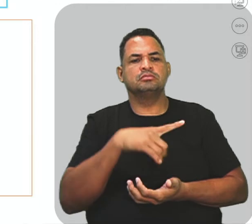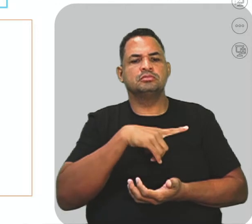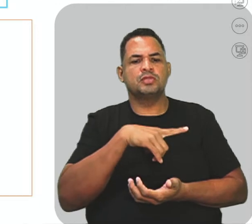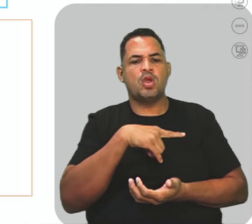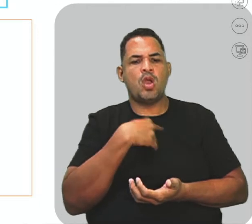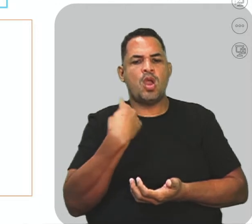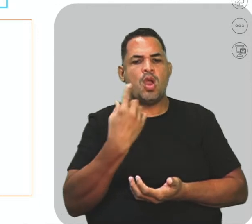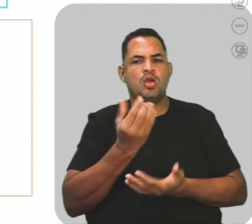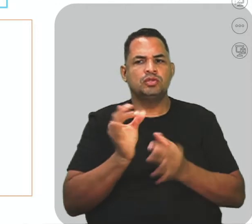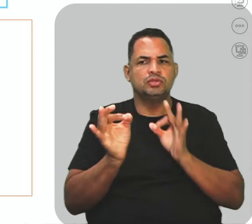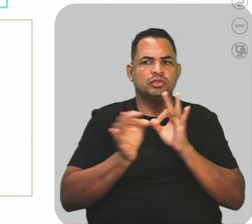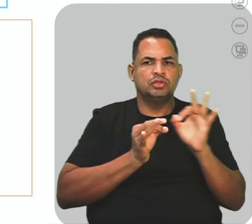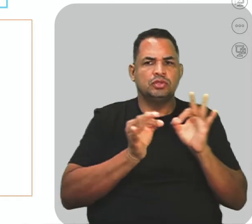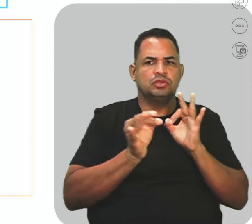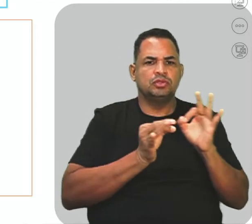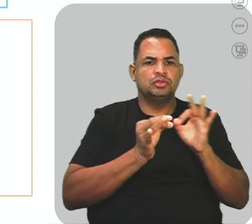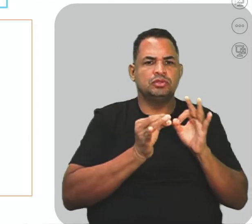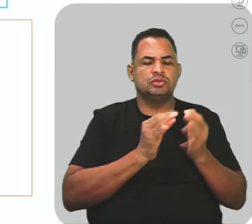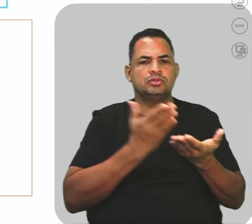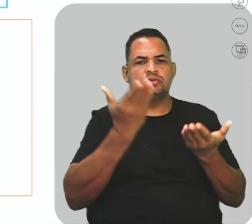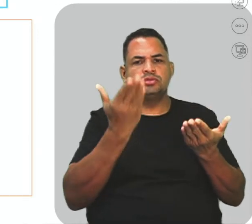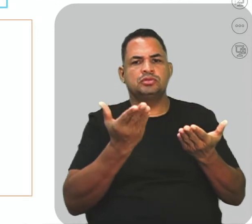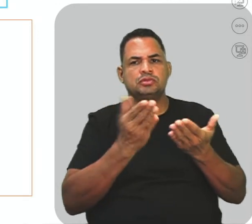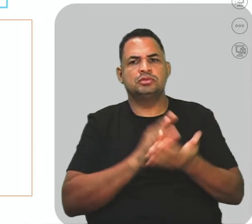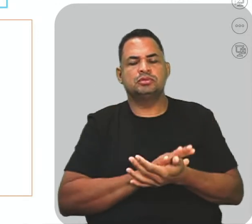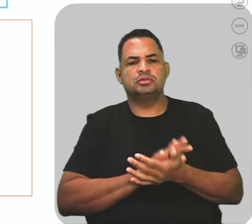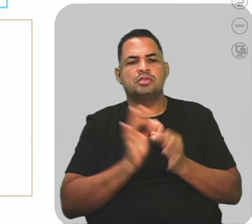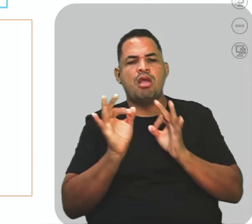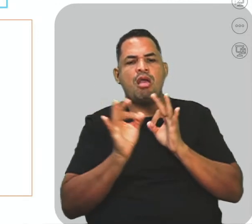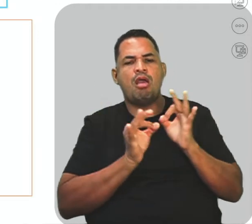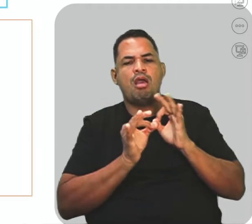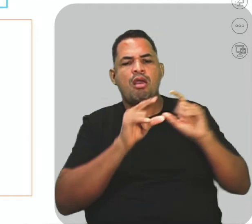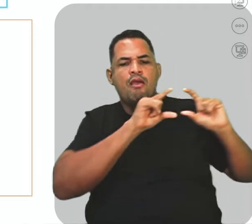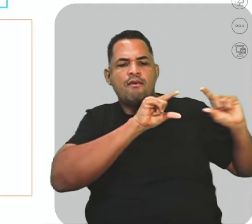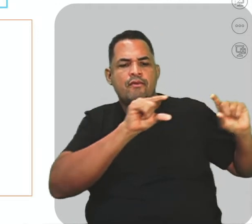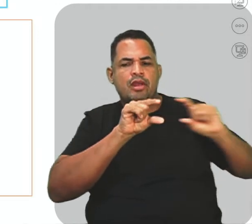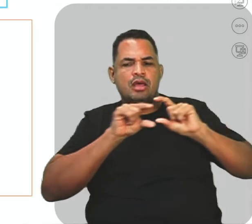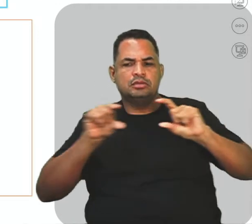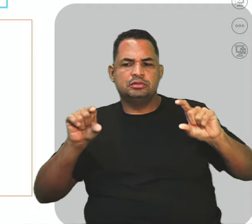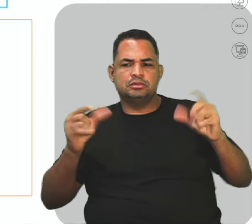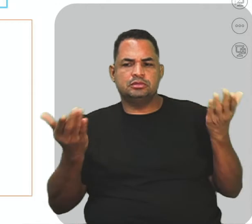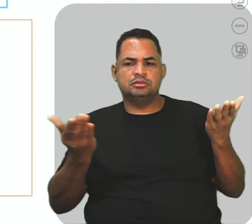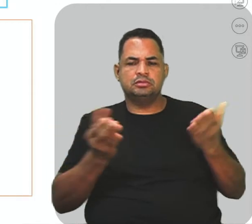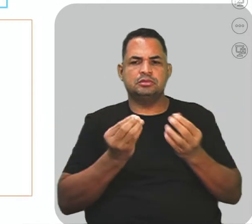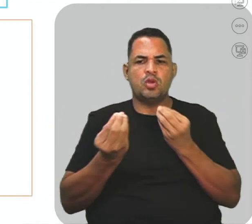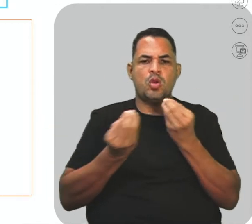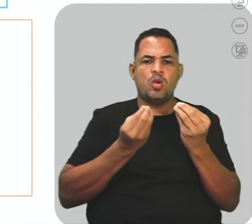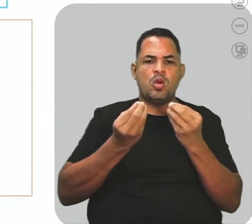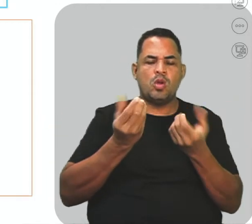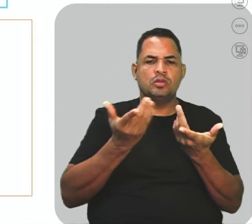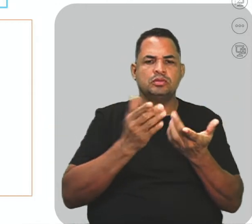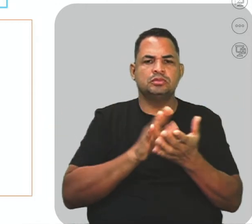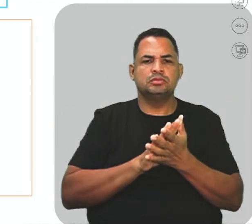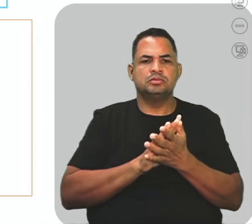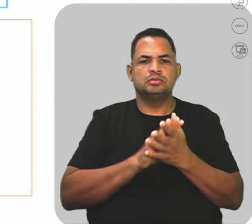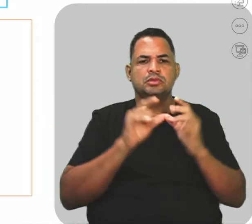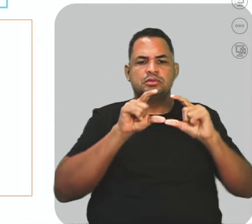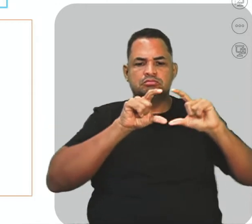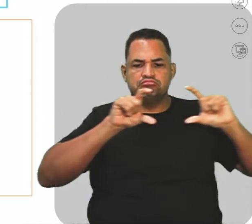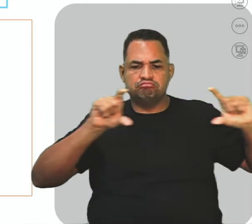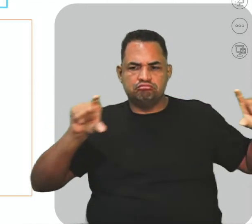estudando a construção dessas orações, a construção dessas frases, né? A construção desses